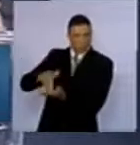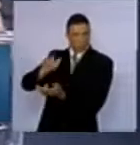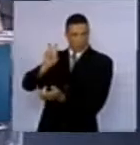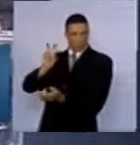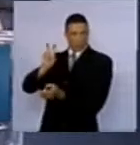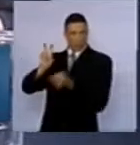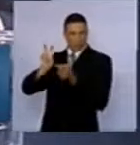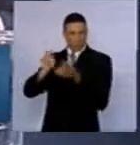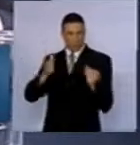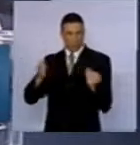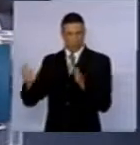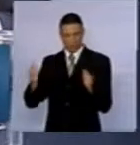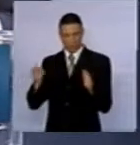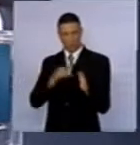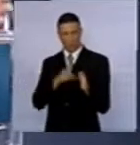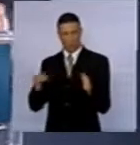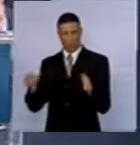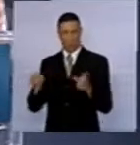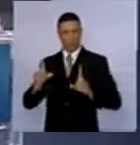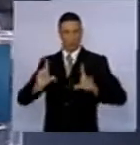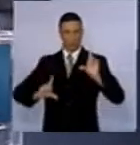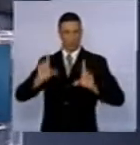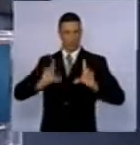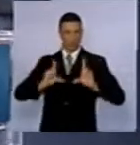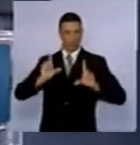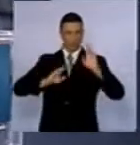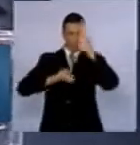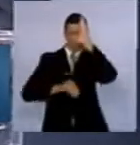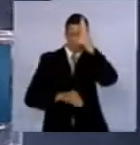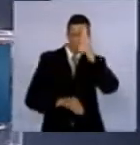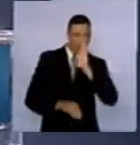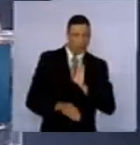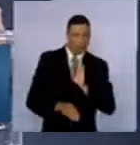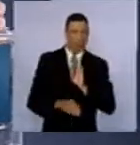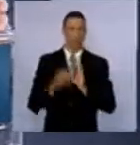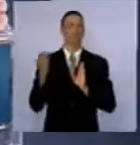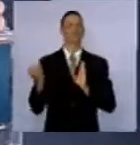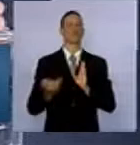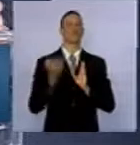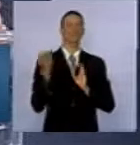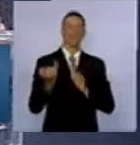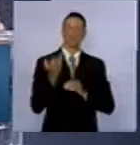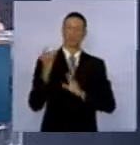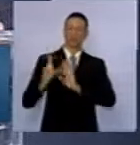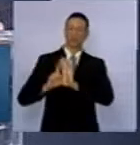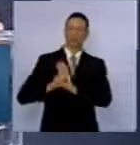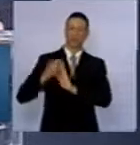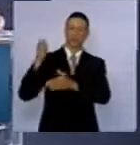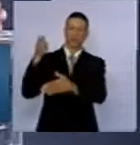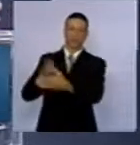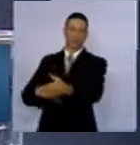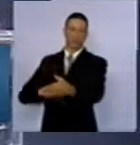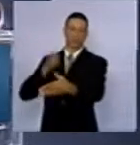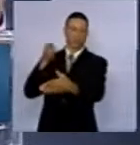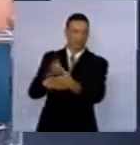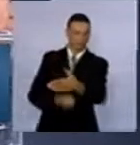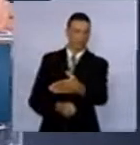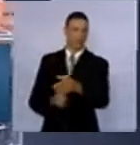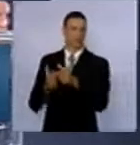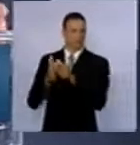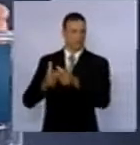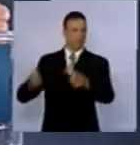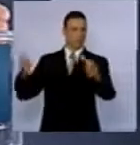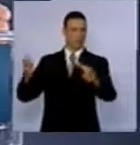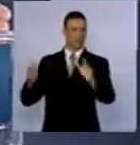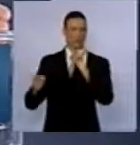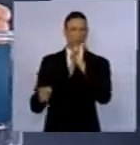fundamental ter o apoio das TVs abertas para que a lei também pudesse avançar, É impressionante como hoje, de alguma maneira, apesar de nós não termos